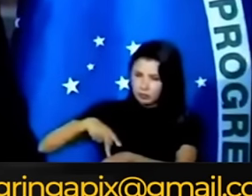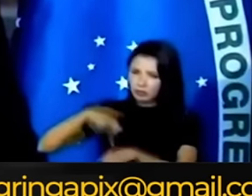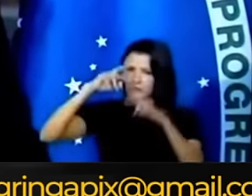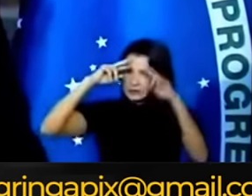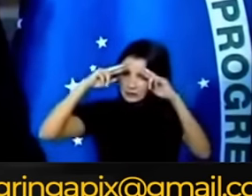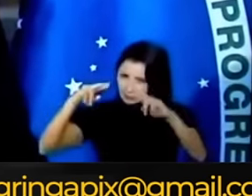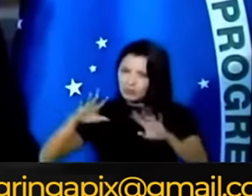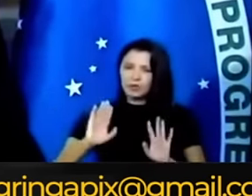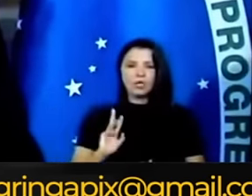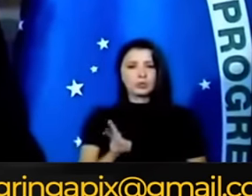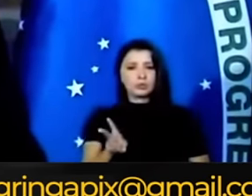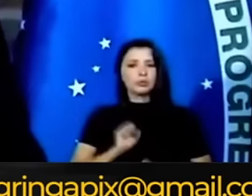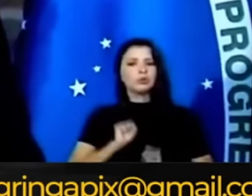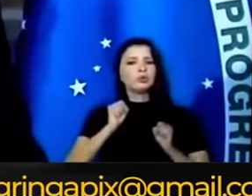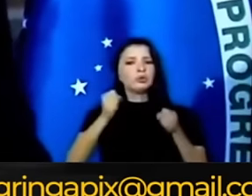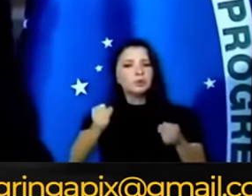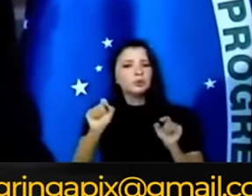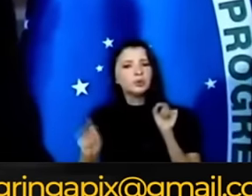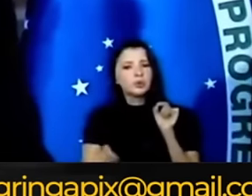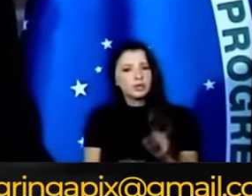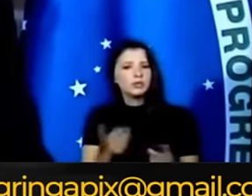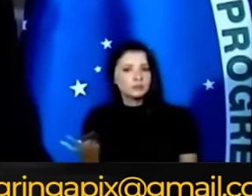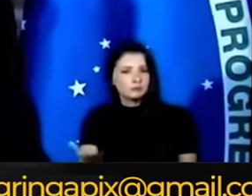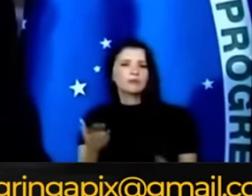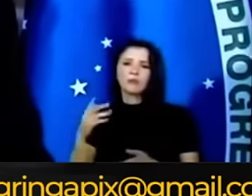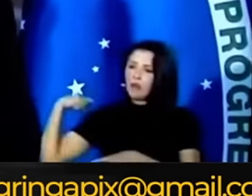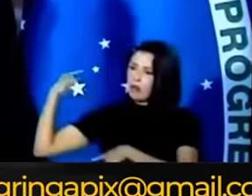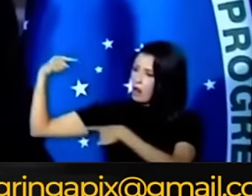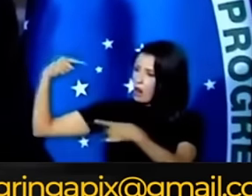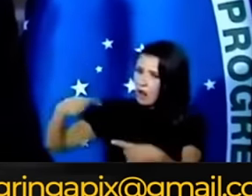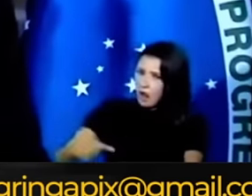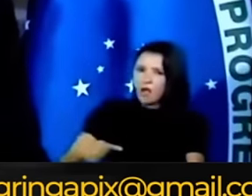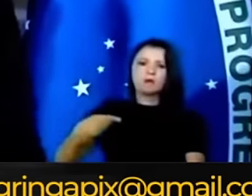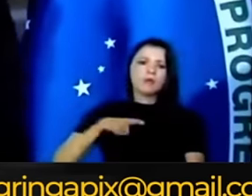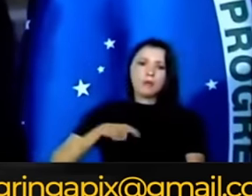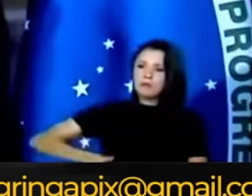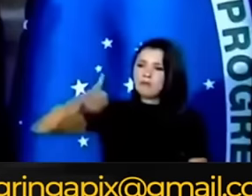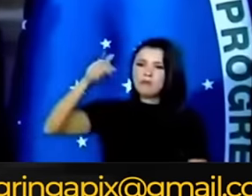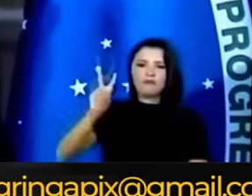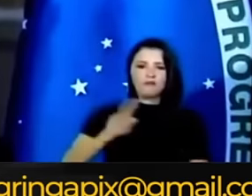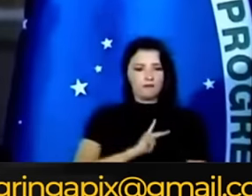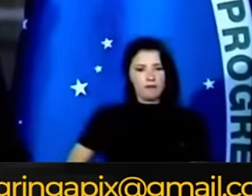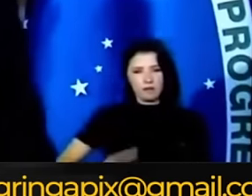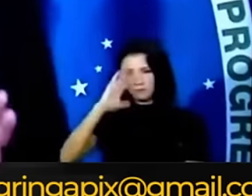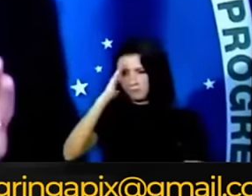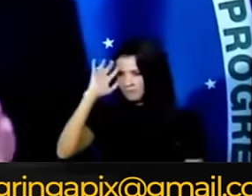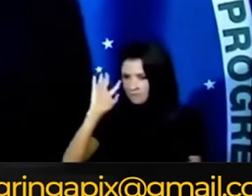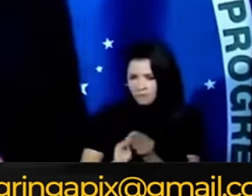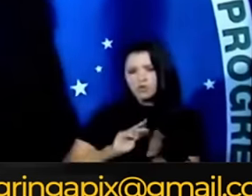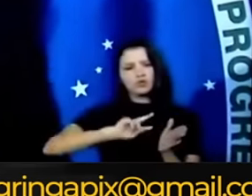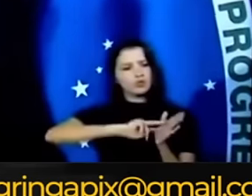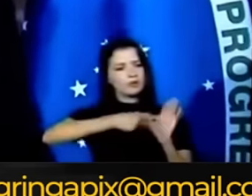mentira continuo defendendo historicamente desde que eu assumi o entendimento do que